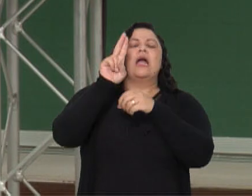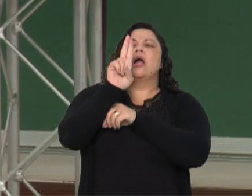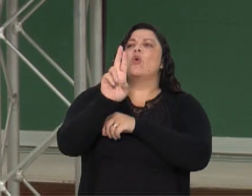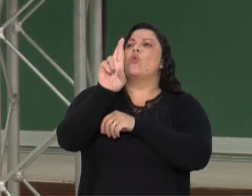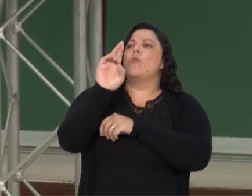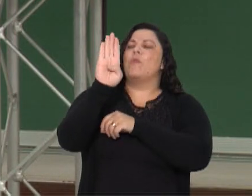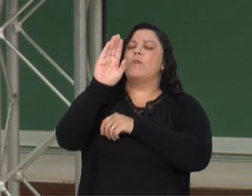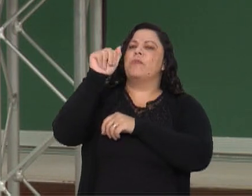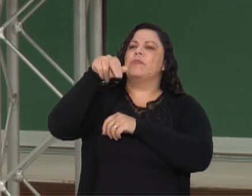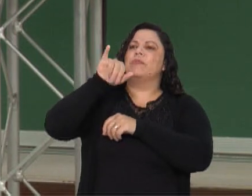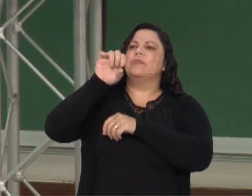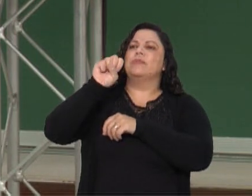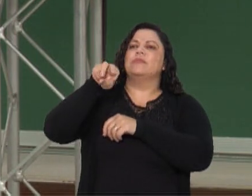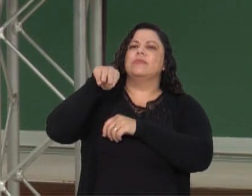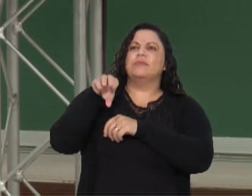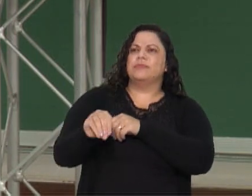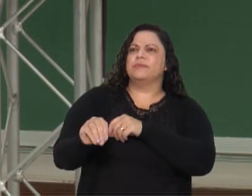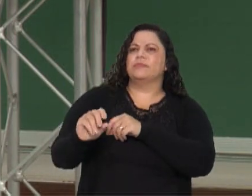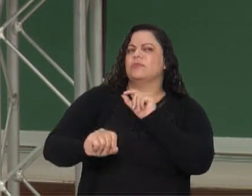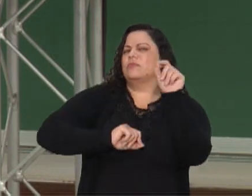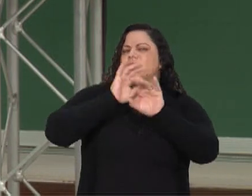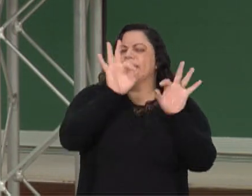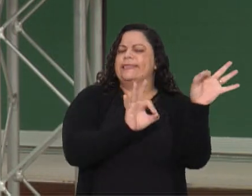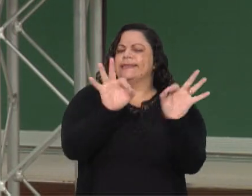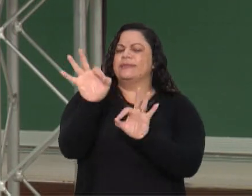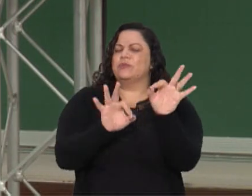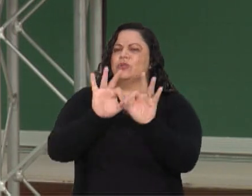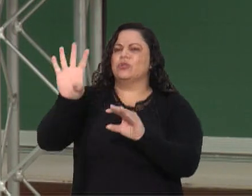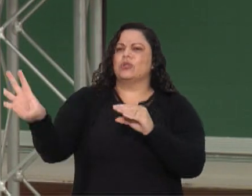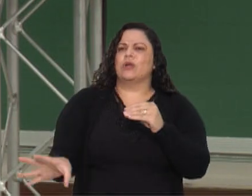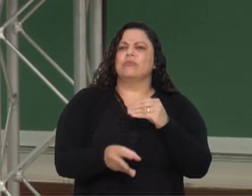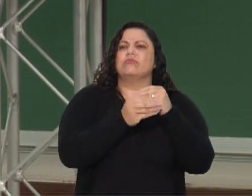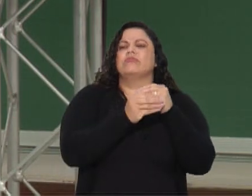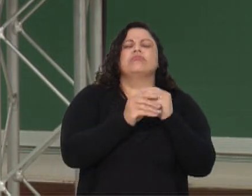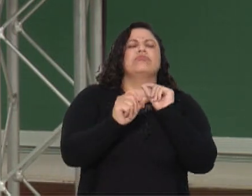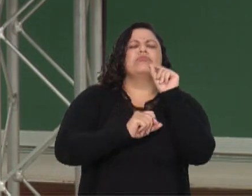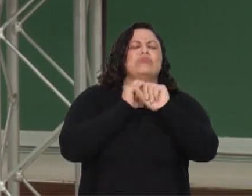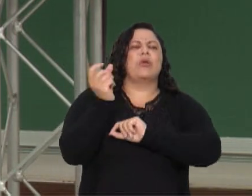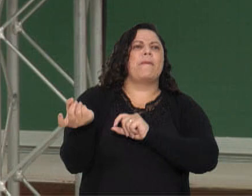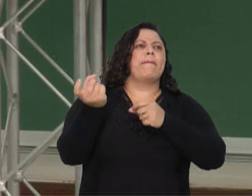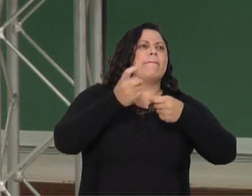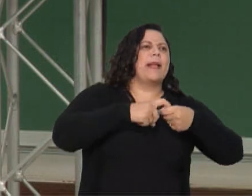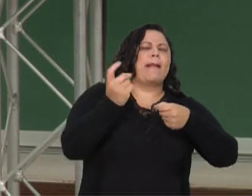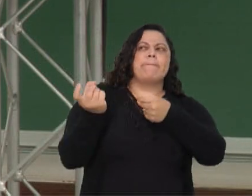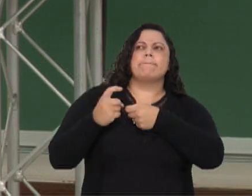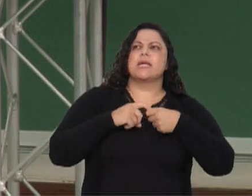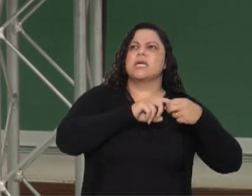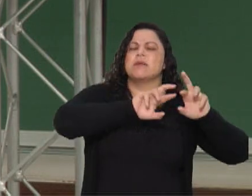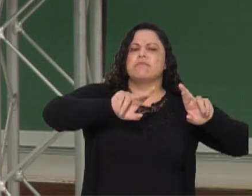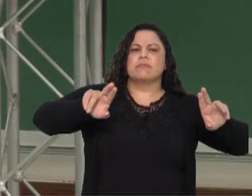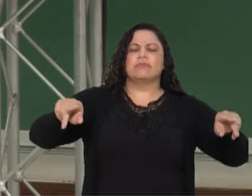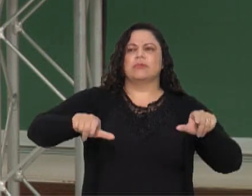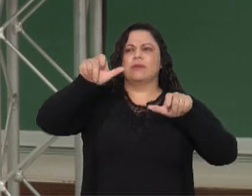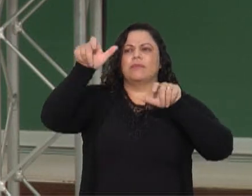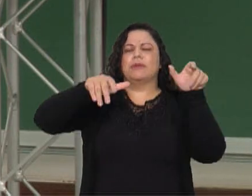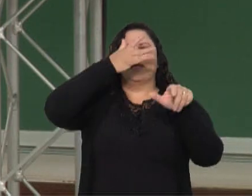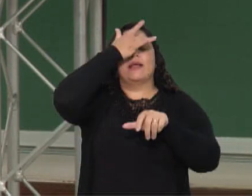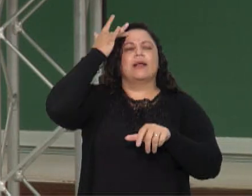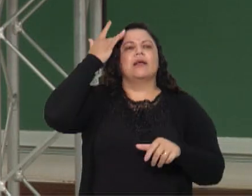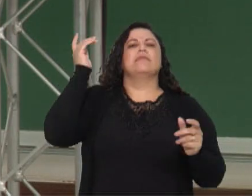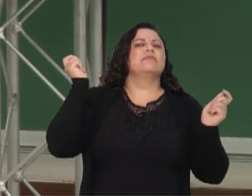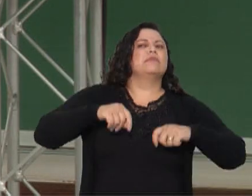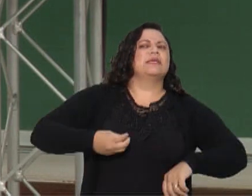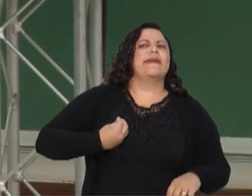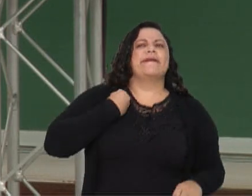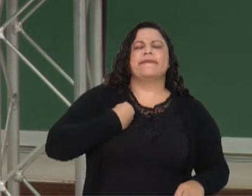sobre o urbanismo? Né? Como é que esses projetos se integram nas cidades? Como é que se integram para as pessoas, para quem vive